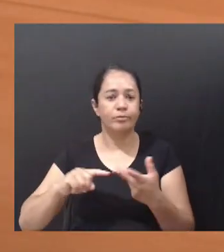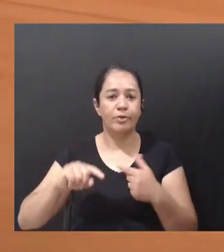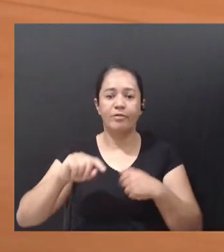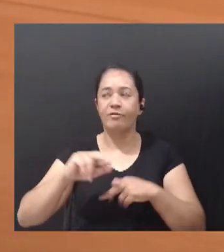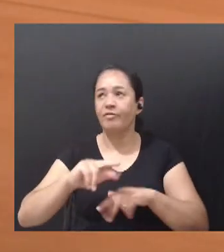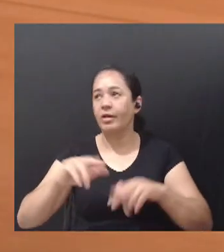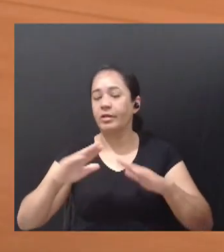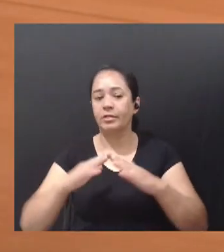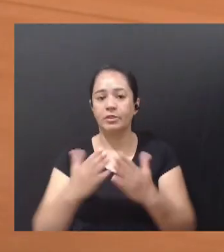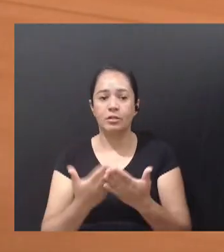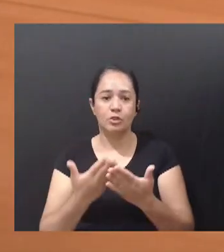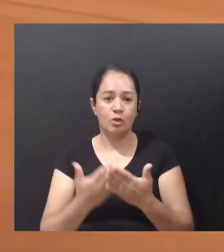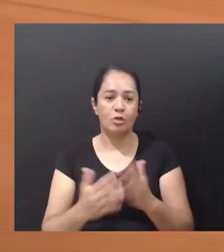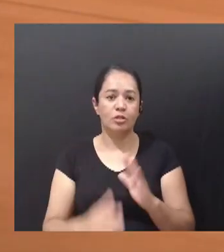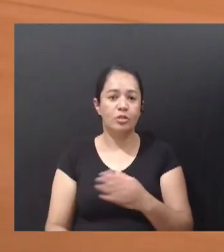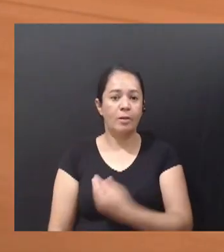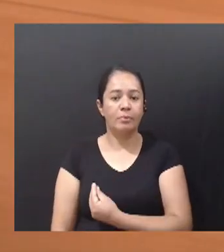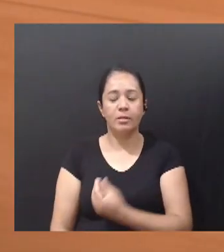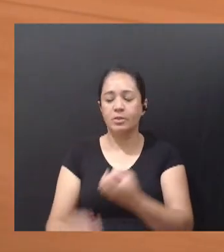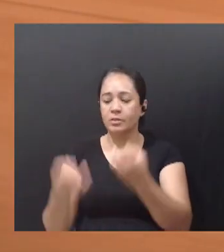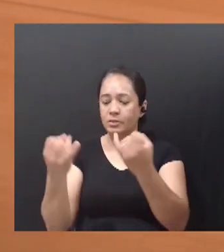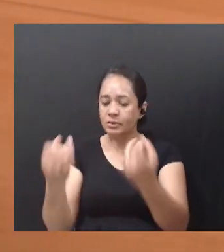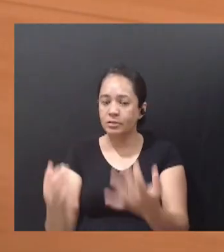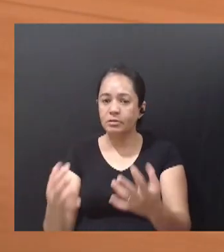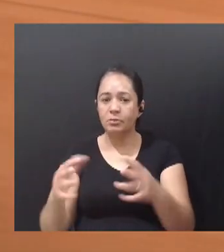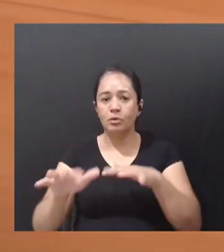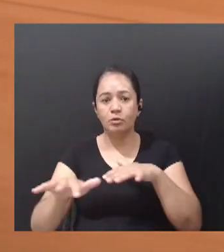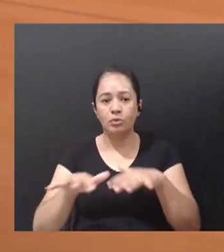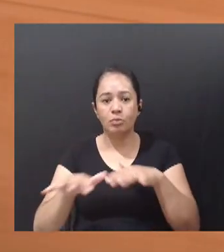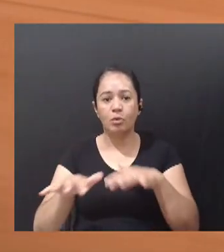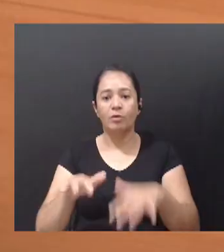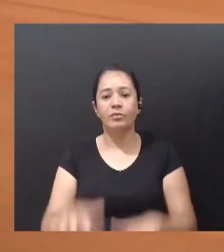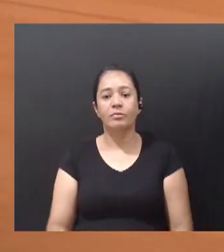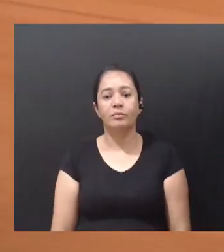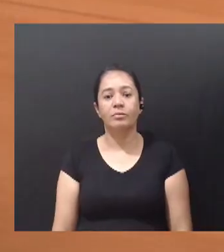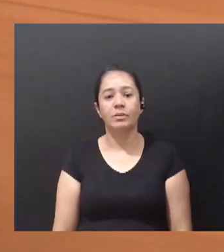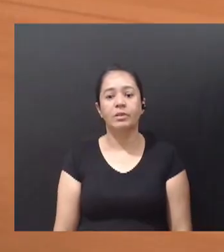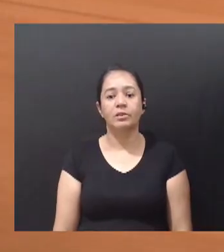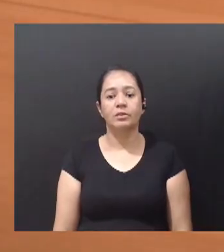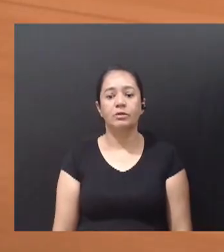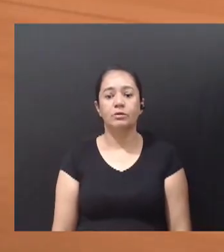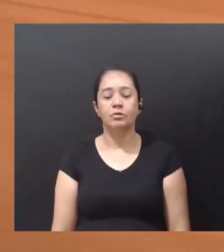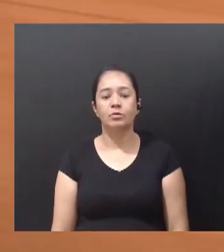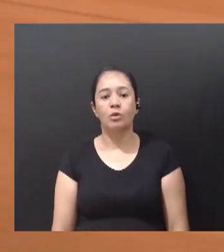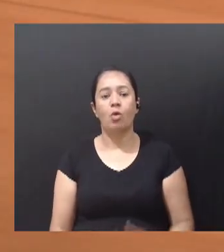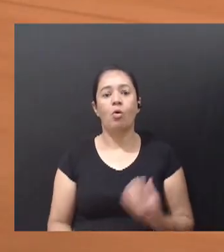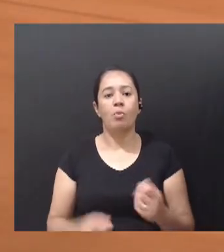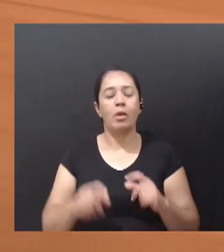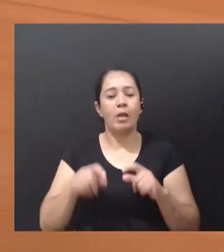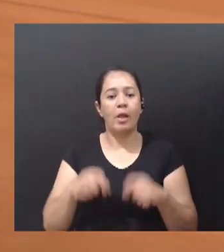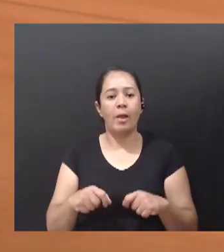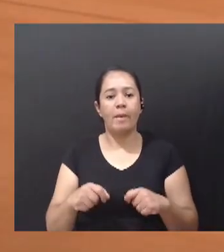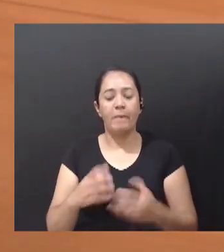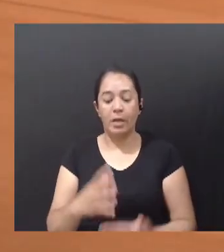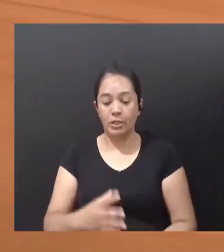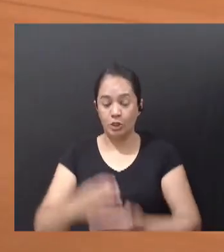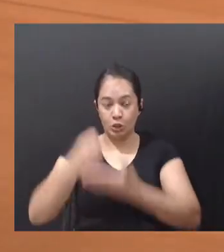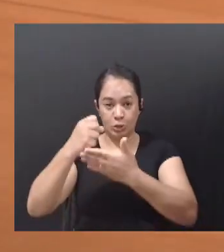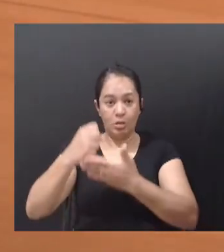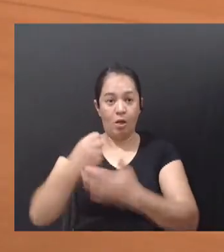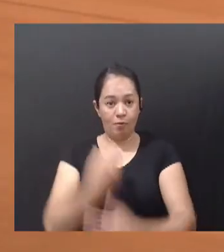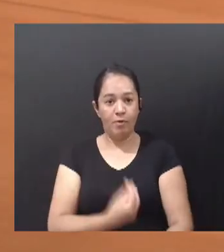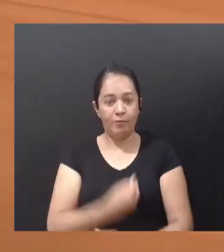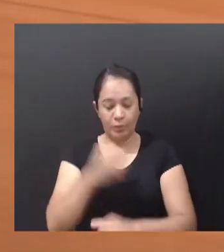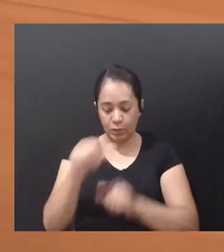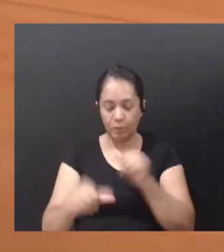outras, falando sobre a questão do movimento hip hop e como esse movimento ele é capaz de salvar uma vida, transformar uma vida, tirar